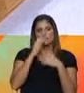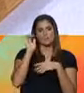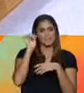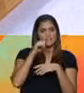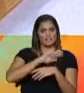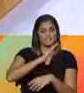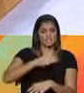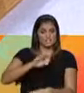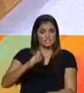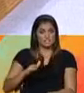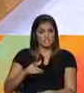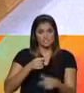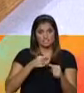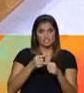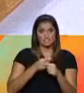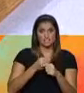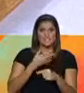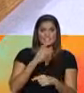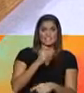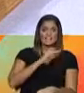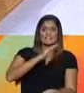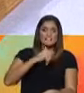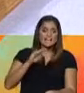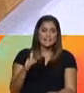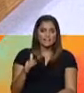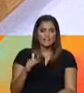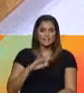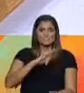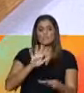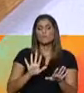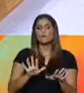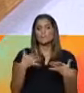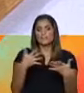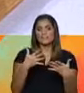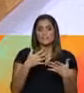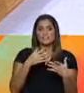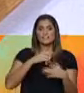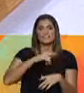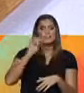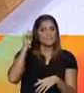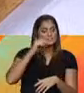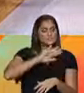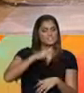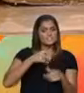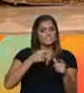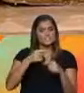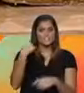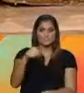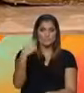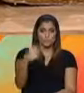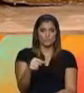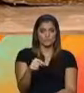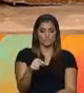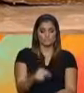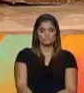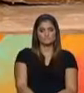queijo Serra da Estrela e queijo da Serra. Queijo da Serra é de uma serra qualquer. Queijo Serra da Estrela só há um. Só um e mais nenhum. Mas